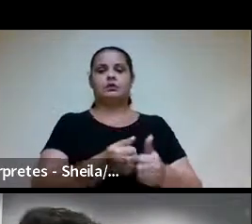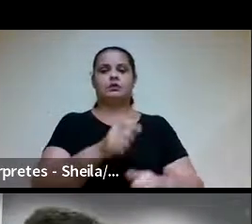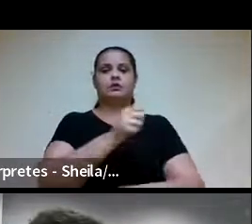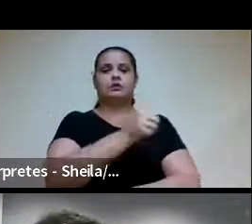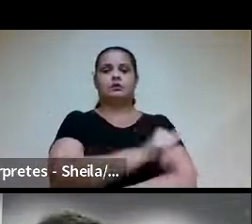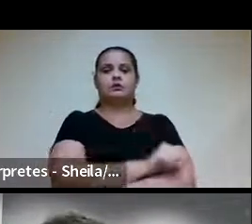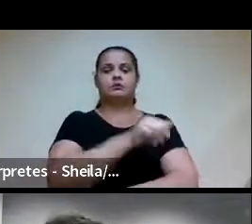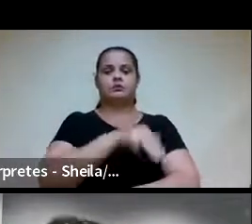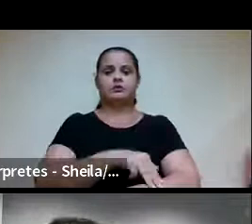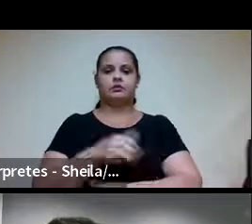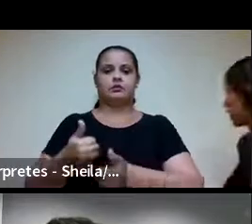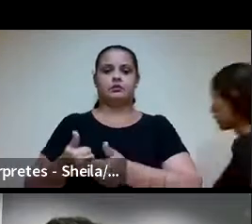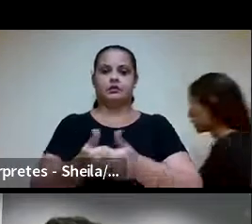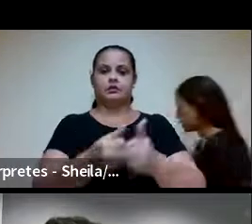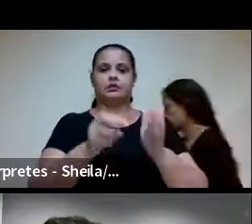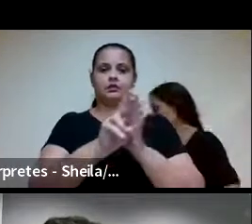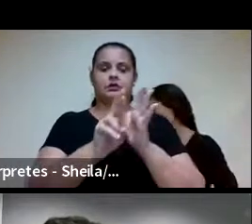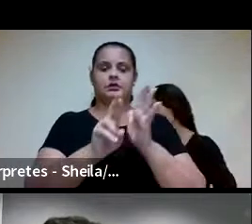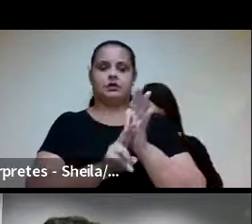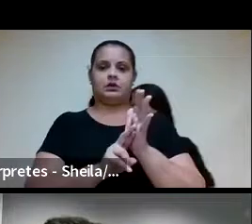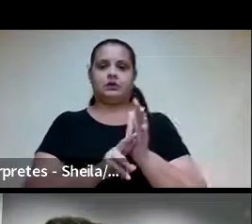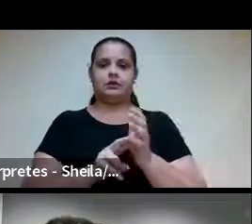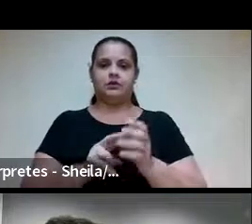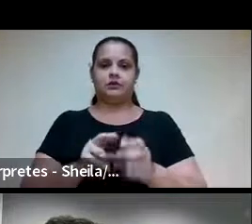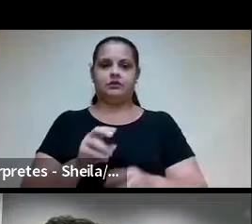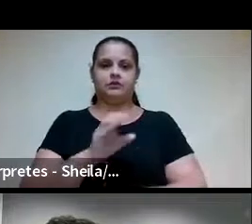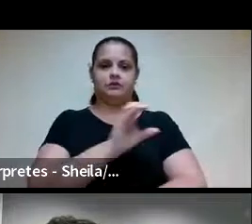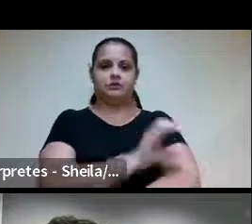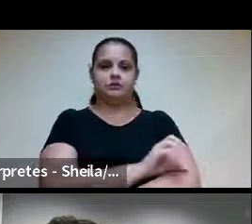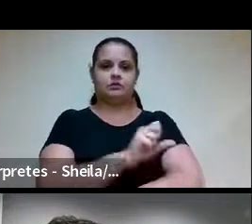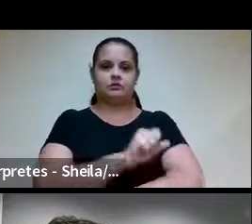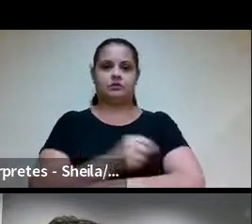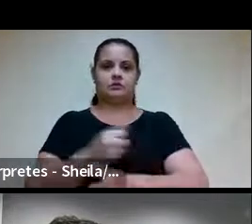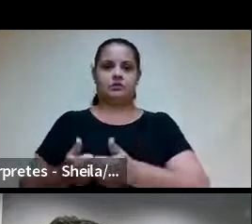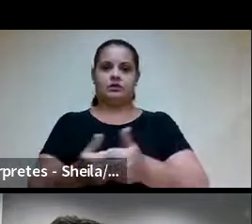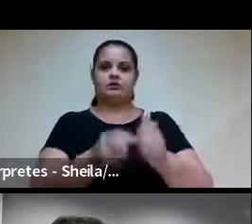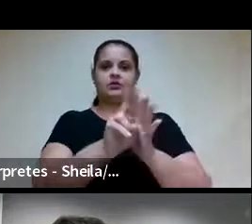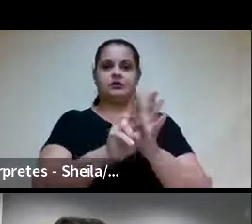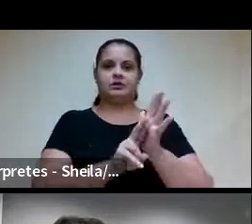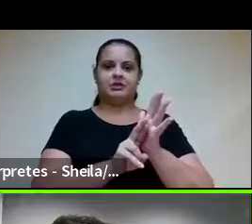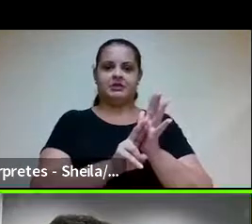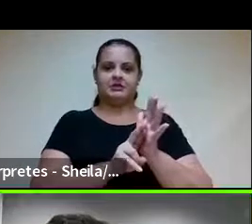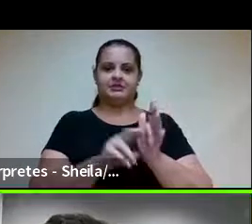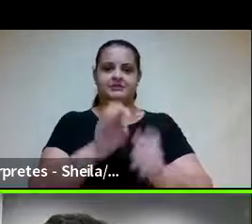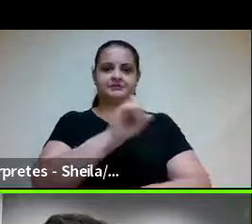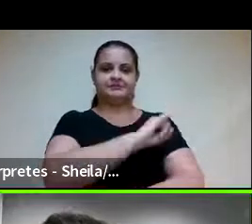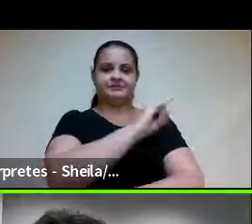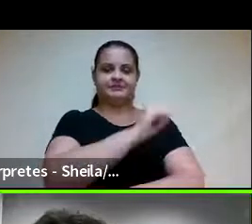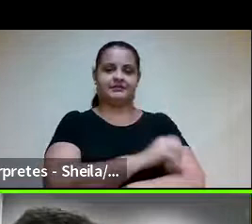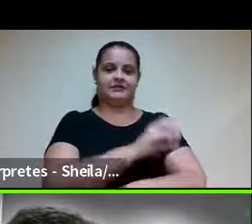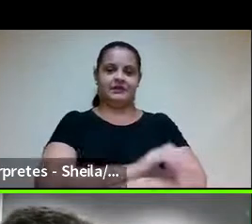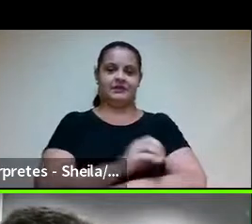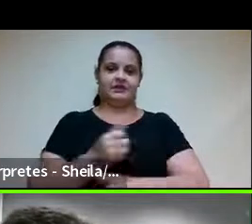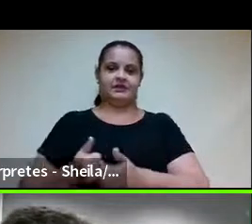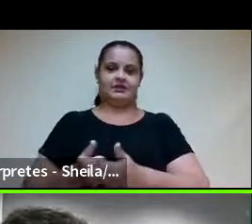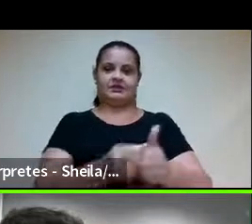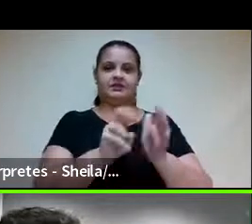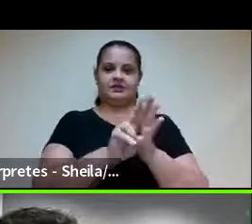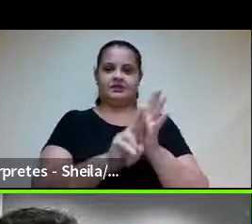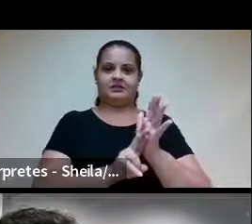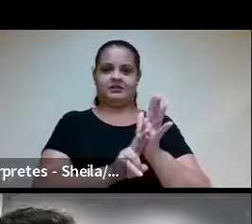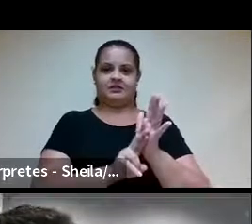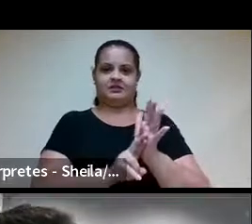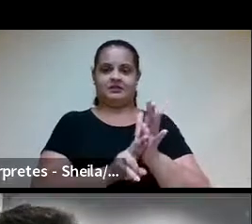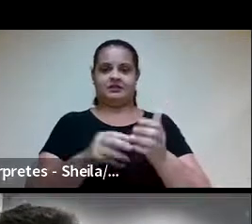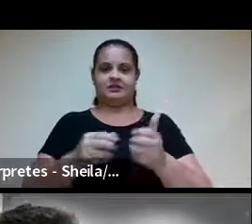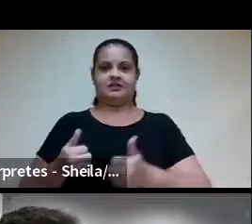presidente. Desembargador Cláudio. Acompanha a relatora. Doutor José Carlos. Acompanha a doutora relatora, senhor presidente. Doutor Geraldo.